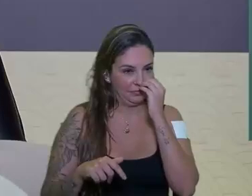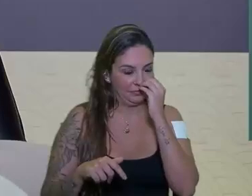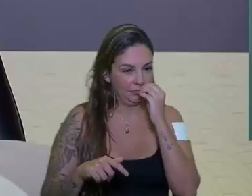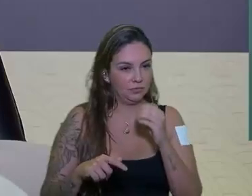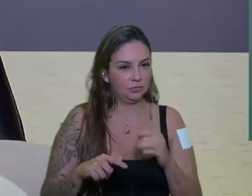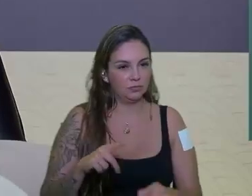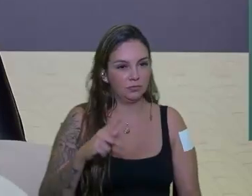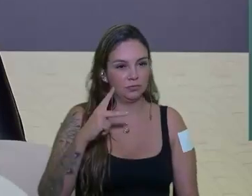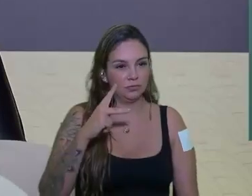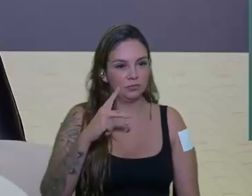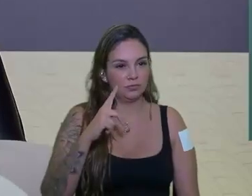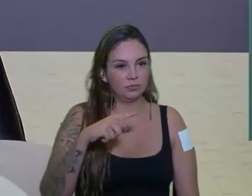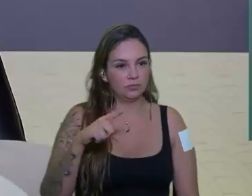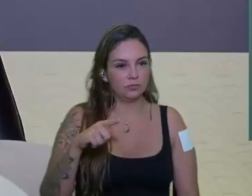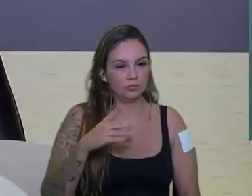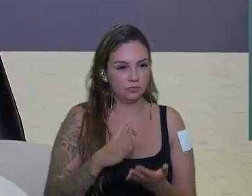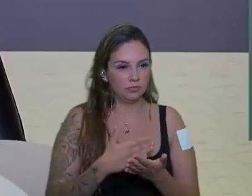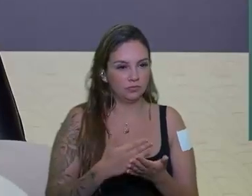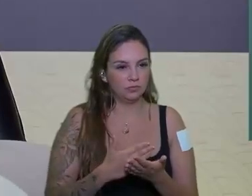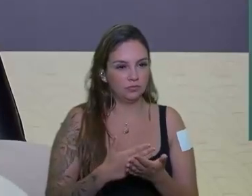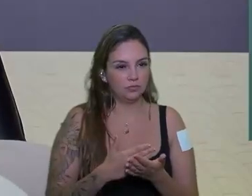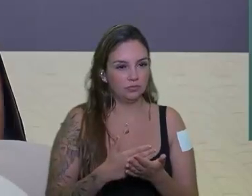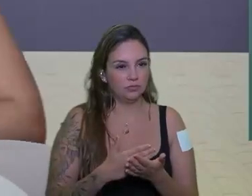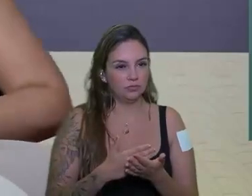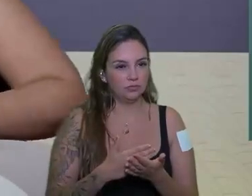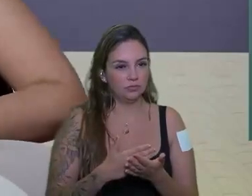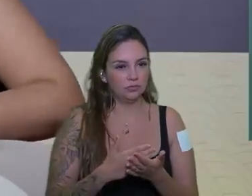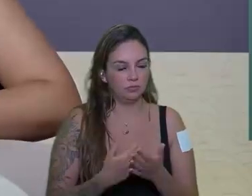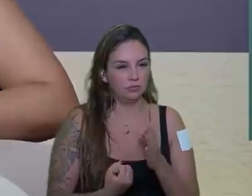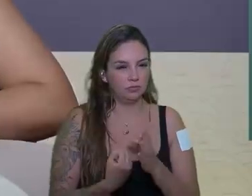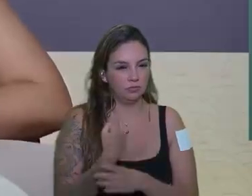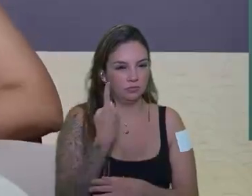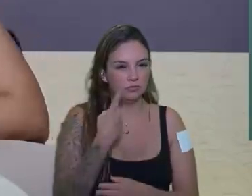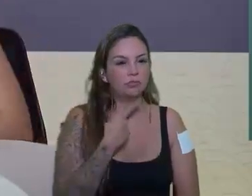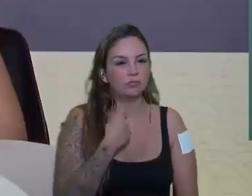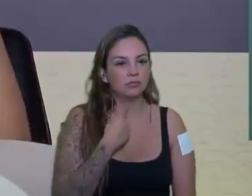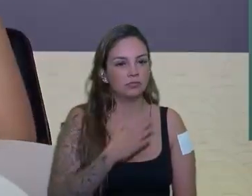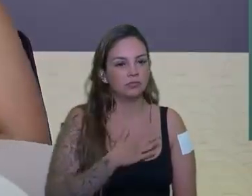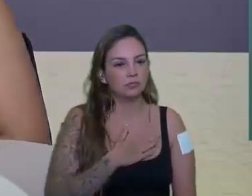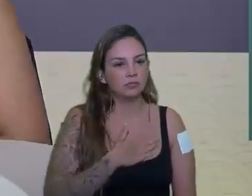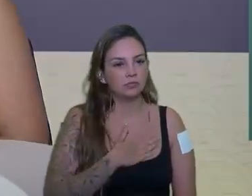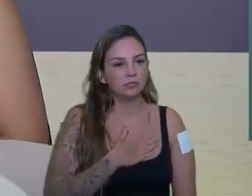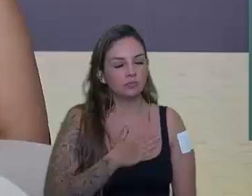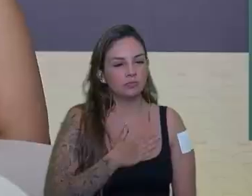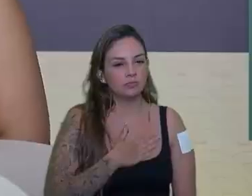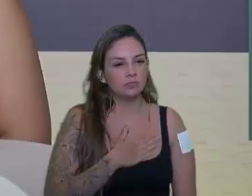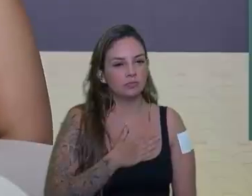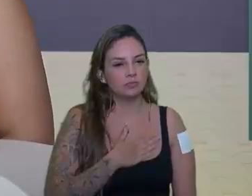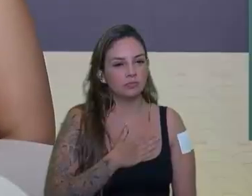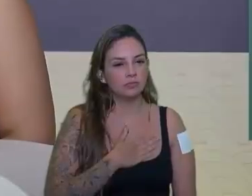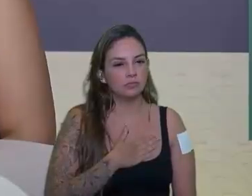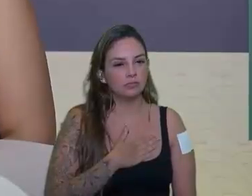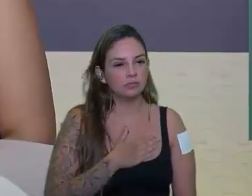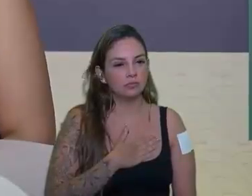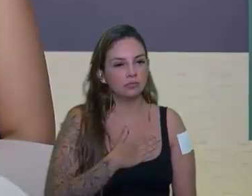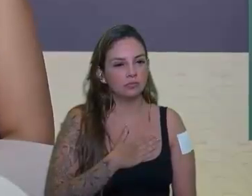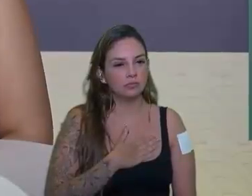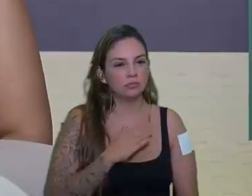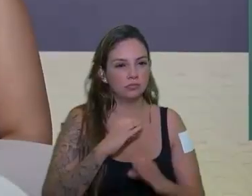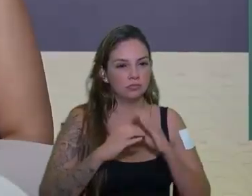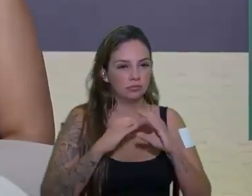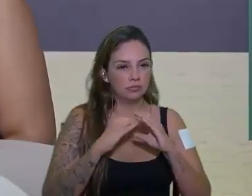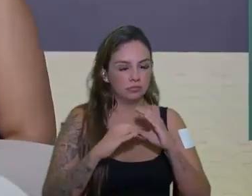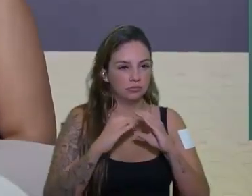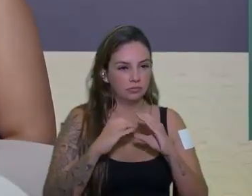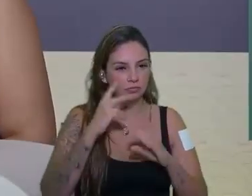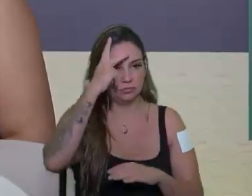branco, rosa, laranja, amarelo, cinza e azul. É possível ver a silhueta da plateia de frente ao palco, e de tempos em